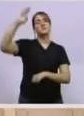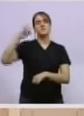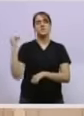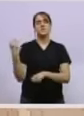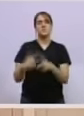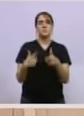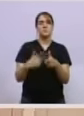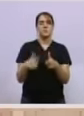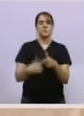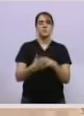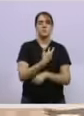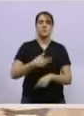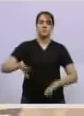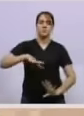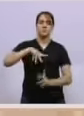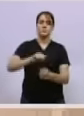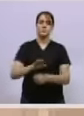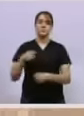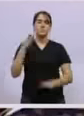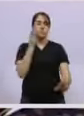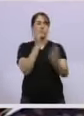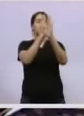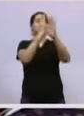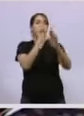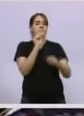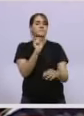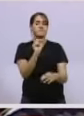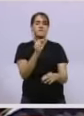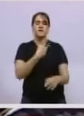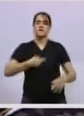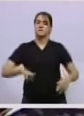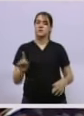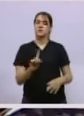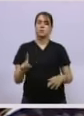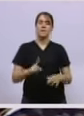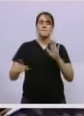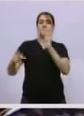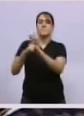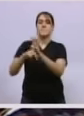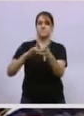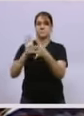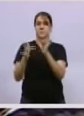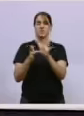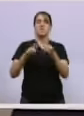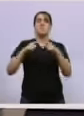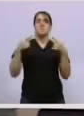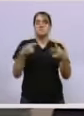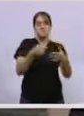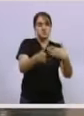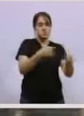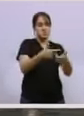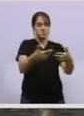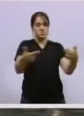mundo. Quando você descobre que a religião não está mais girando em torno do sagrado, mas nas